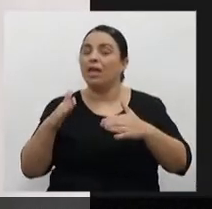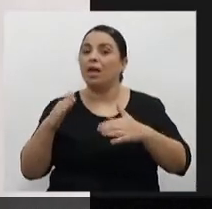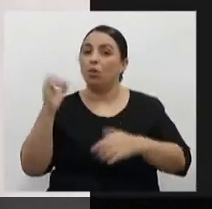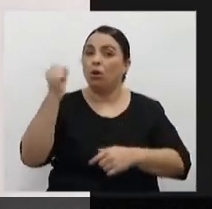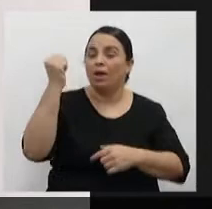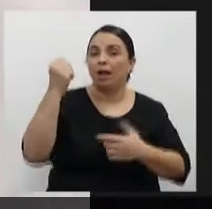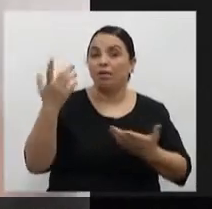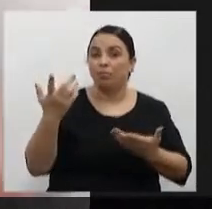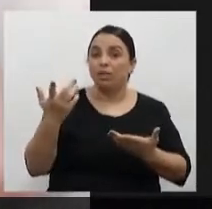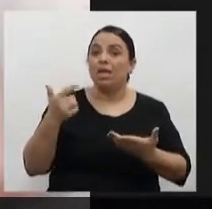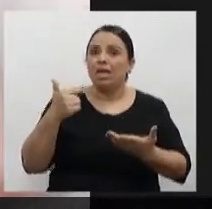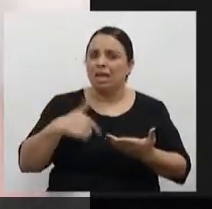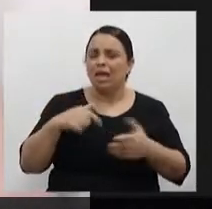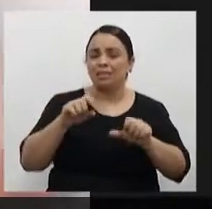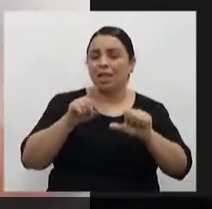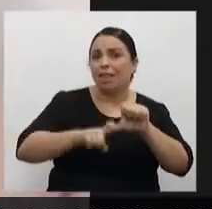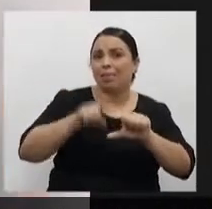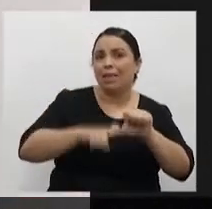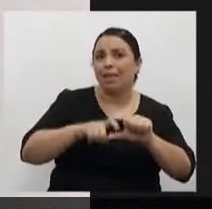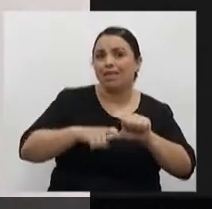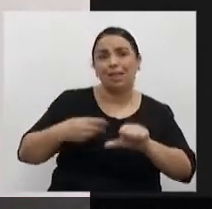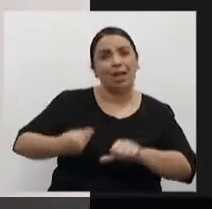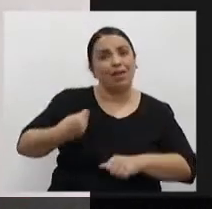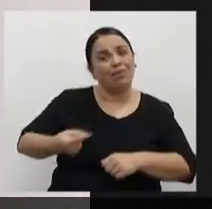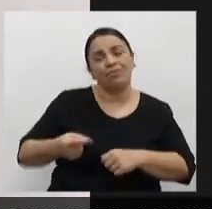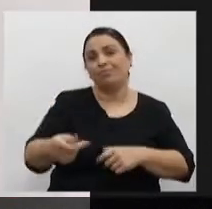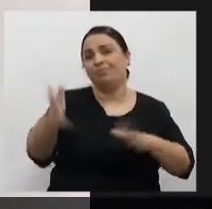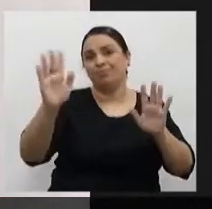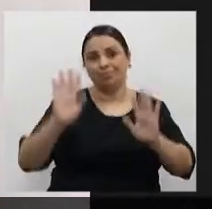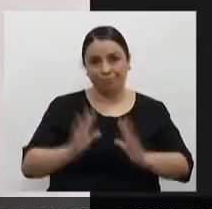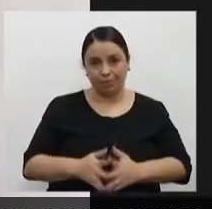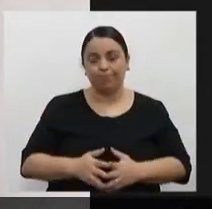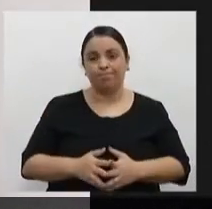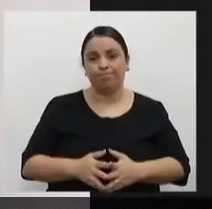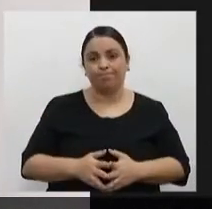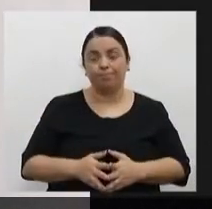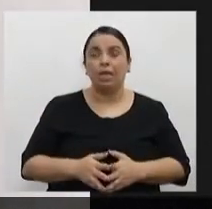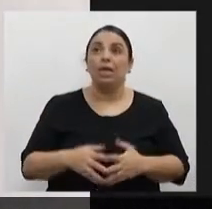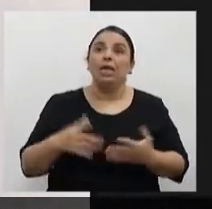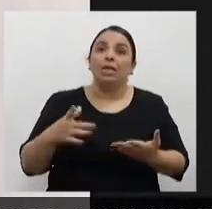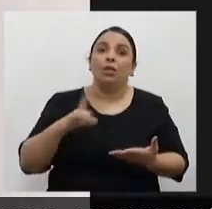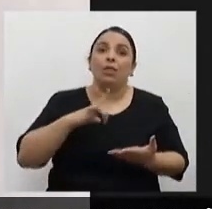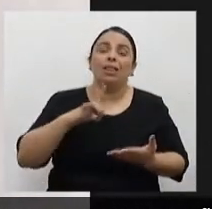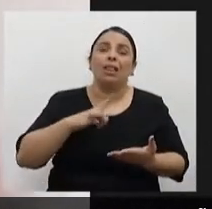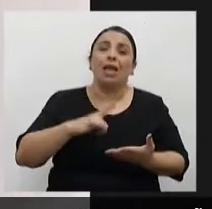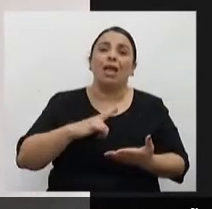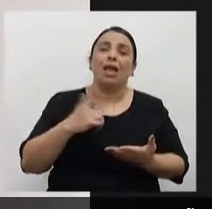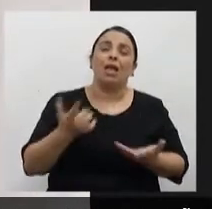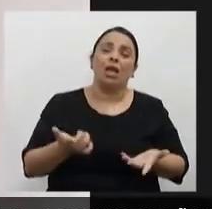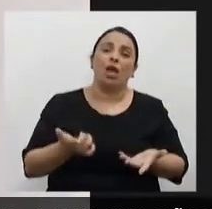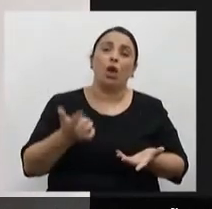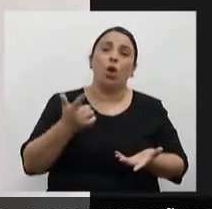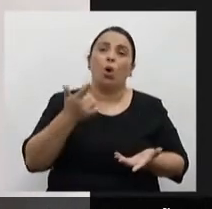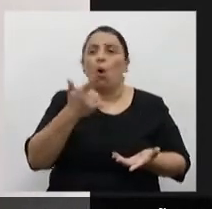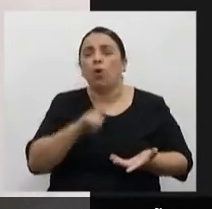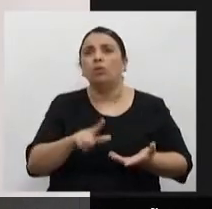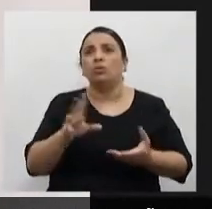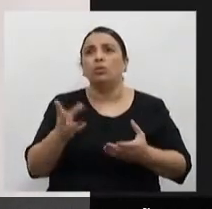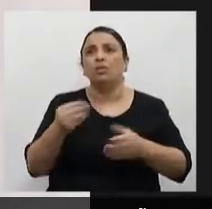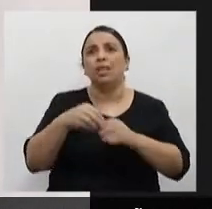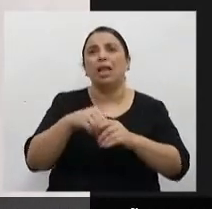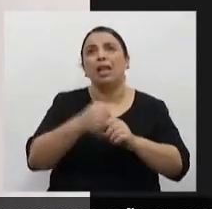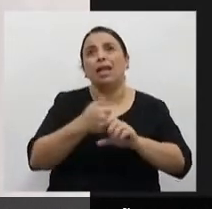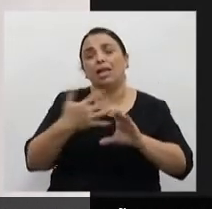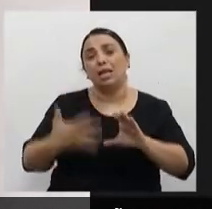inteira. Então, alguma das comorbidades que fazem parte do autismo são